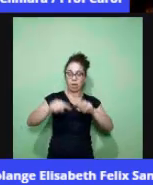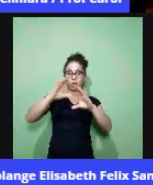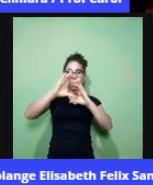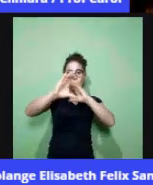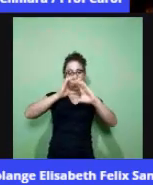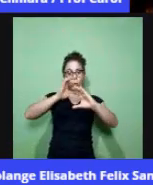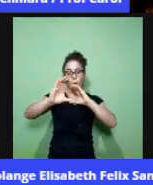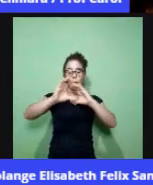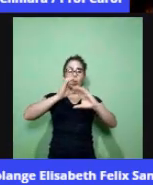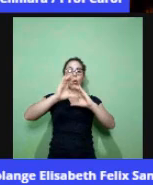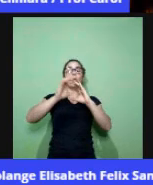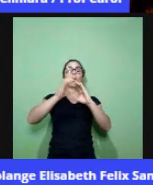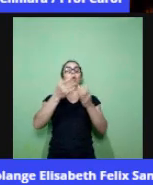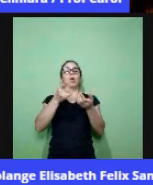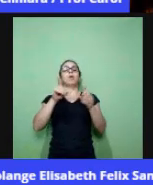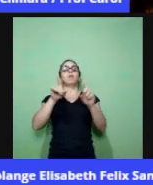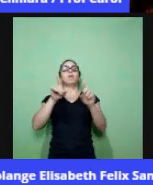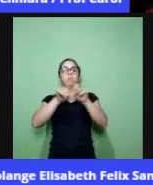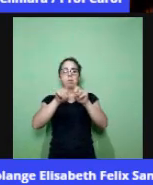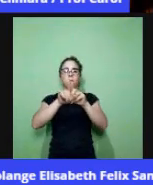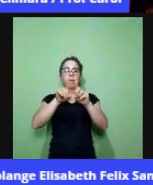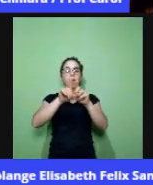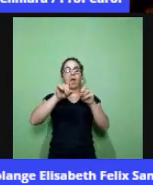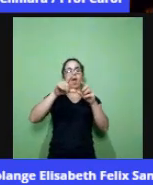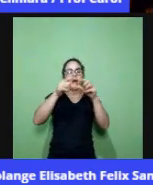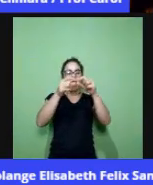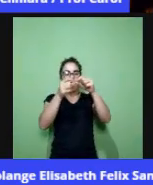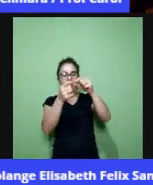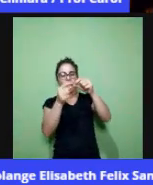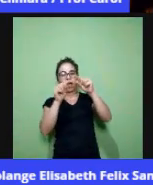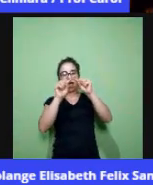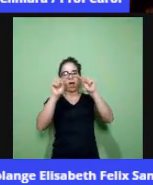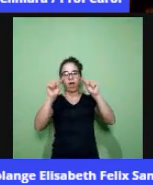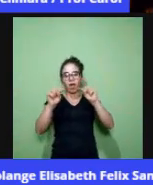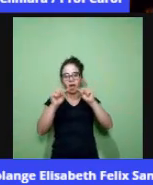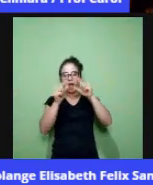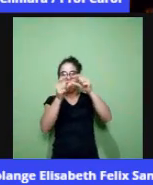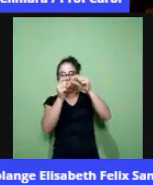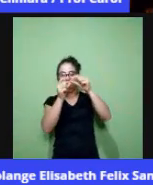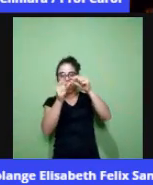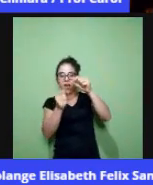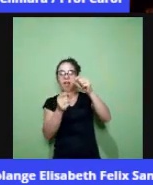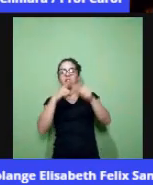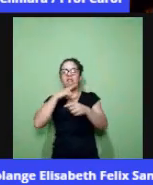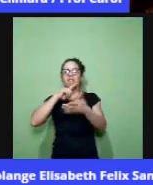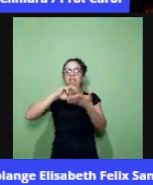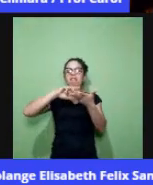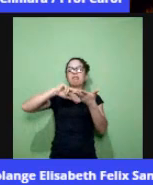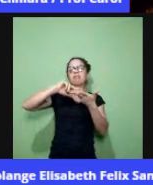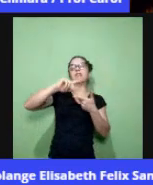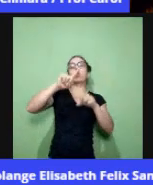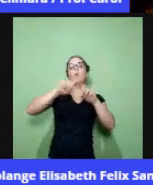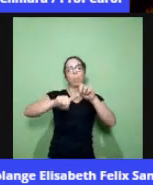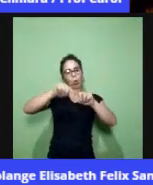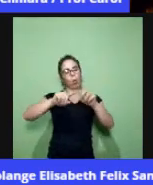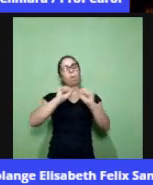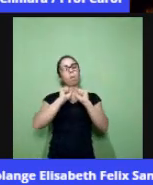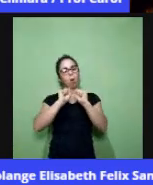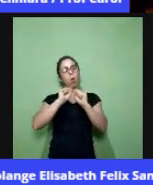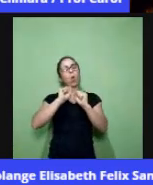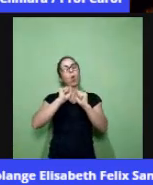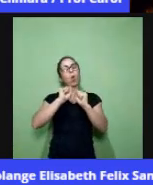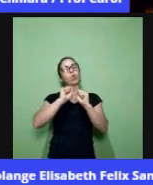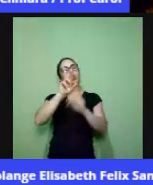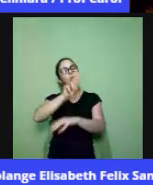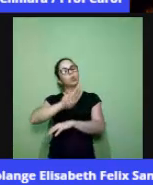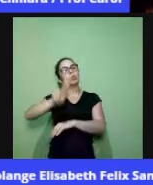tem as pastas de comunicação. Então, existem vários recursos que a gente pode estar utilizando, né? Para